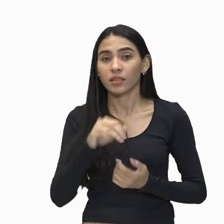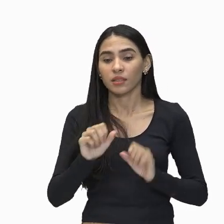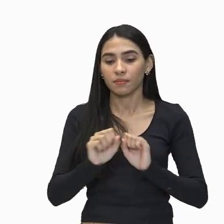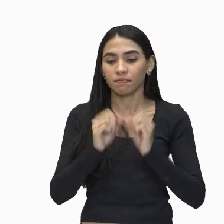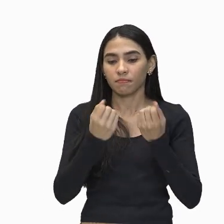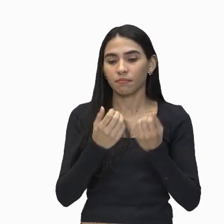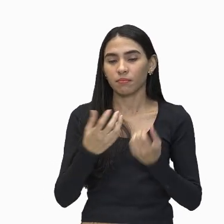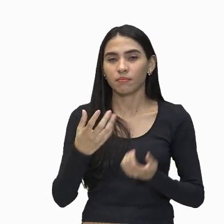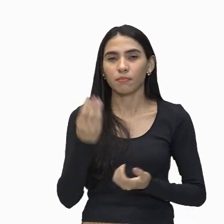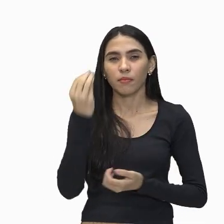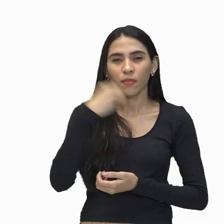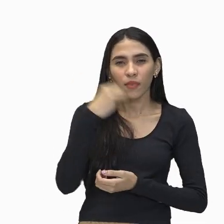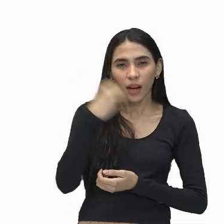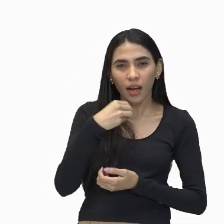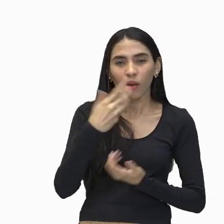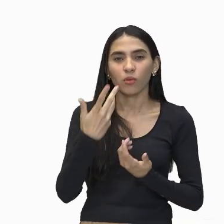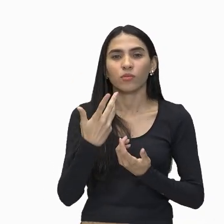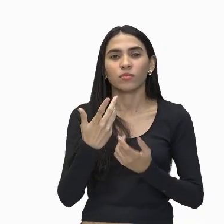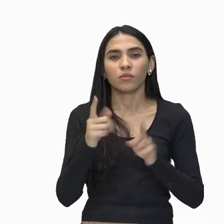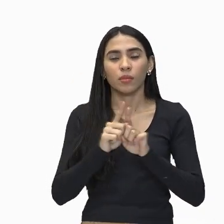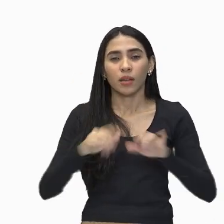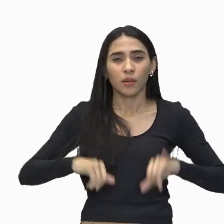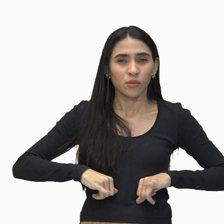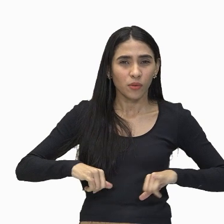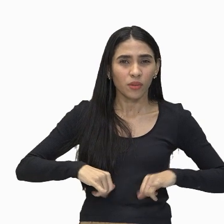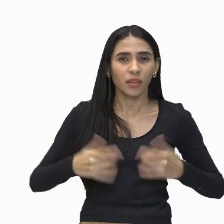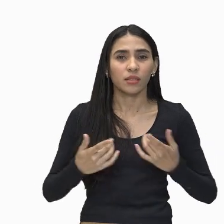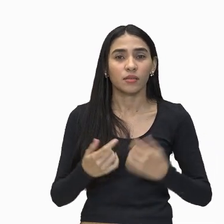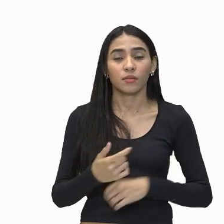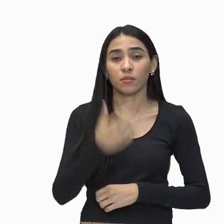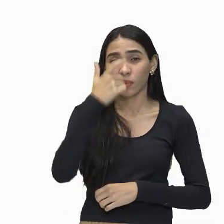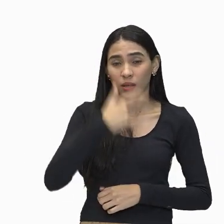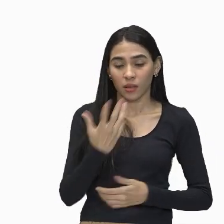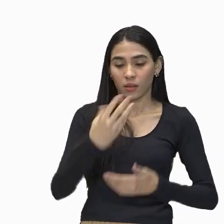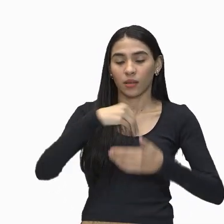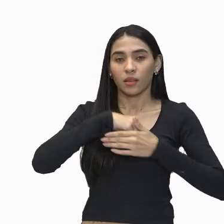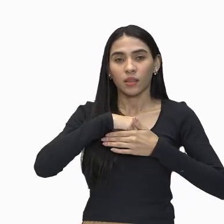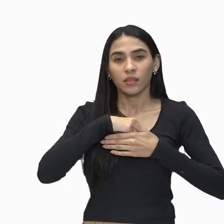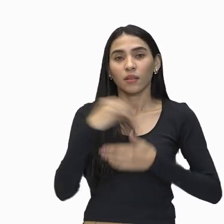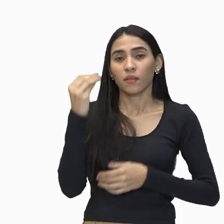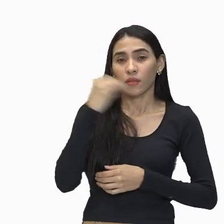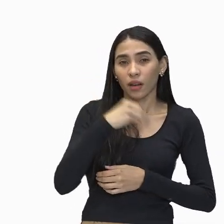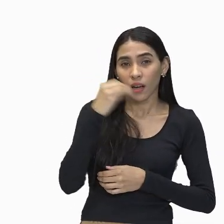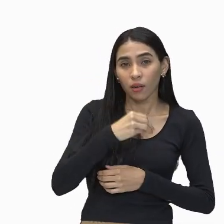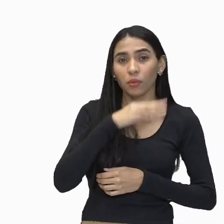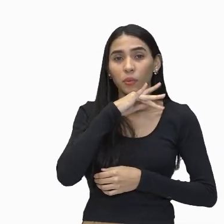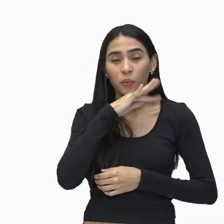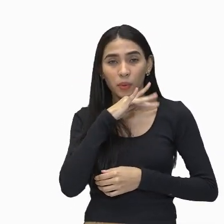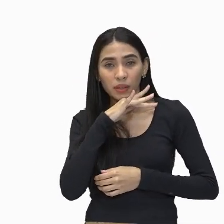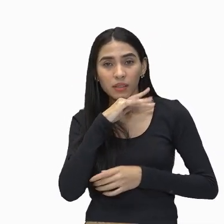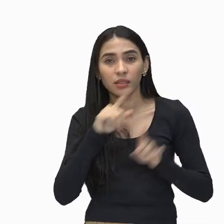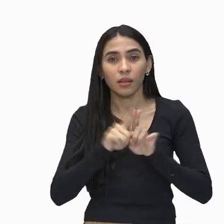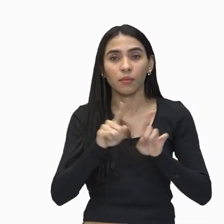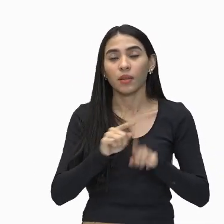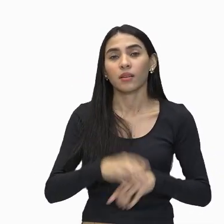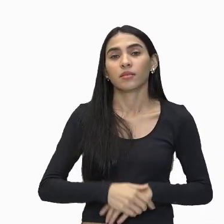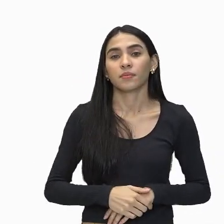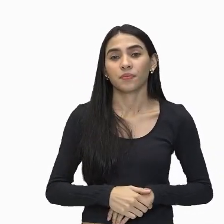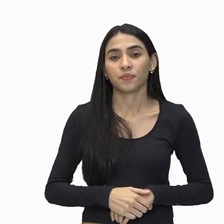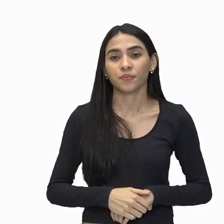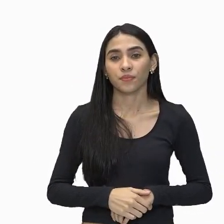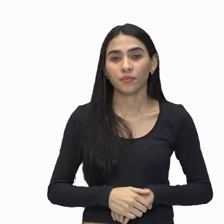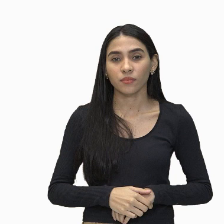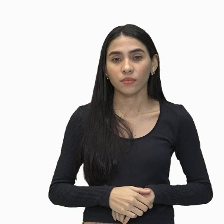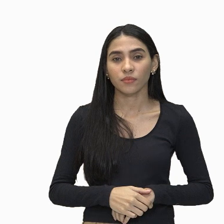derrotado, ele vai ser destruído, arruinado, o eu dele vai ser destruído, arruinado, dissolvido